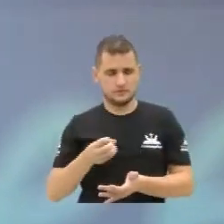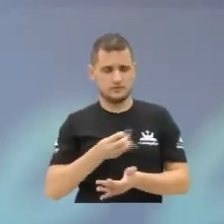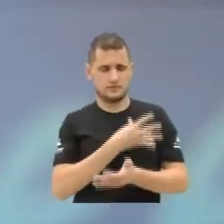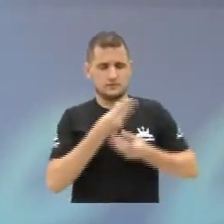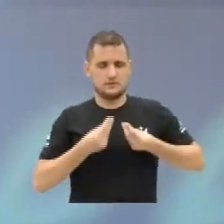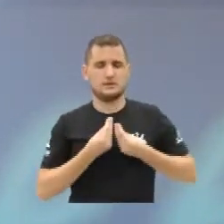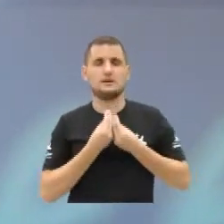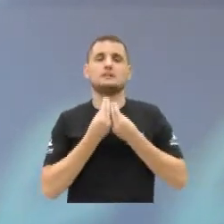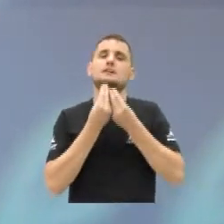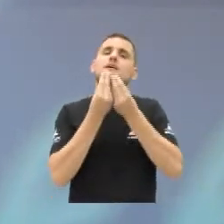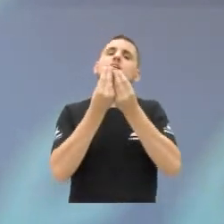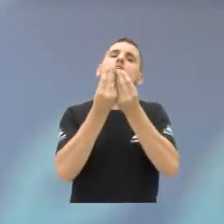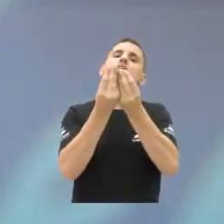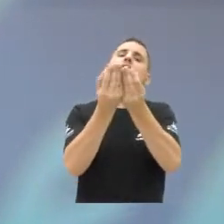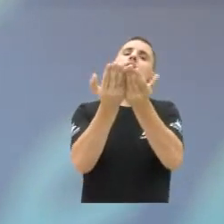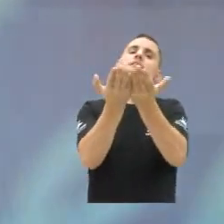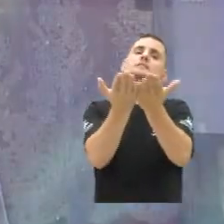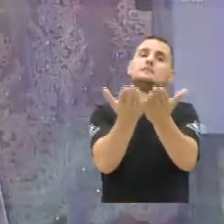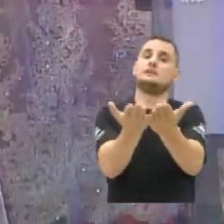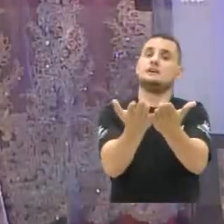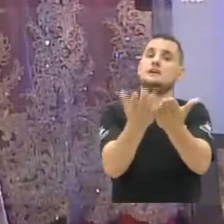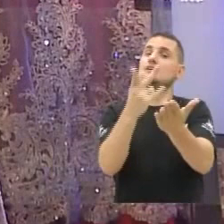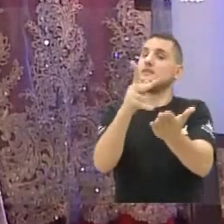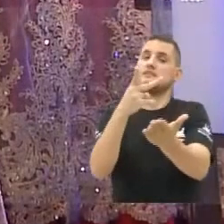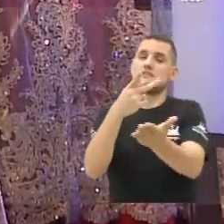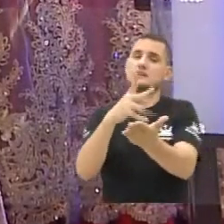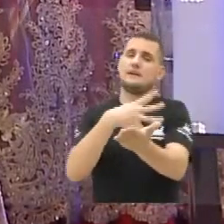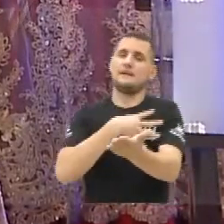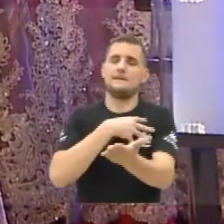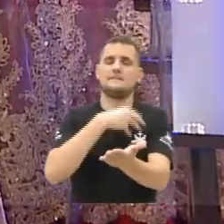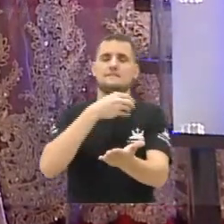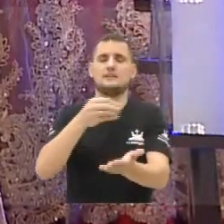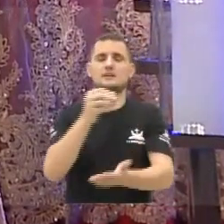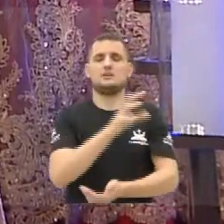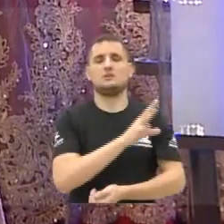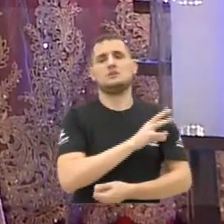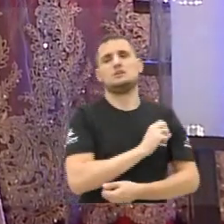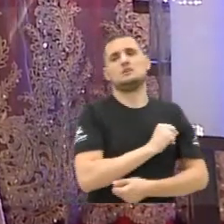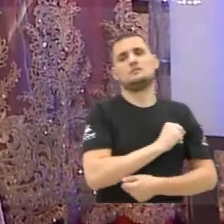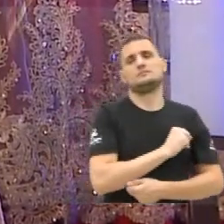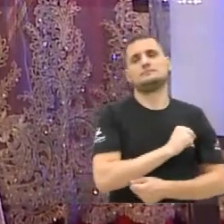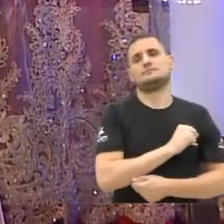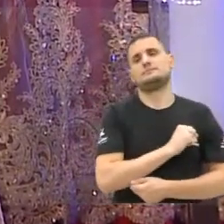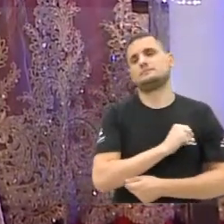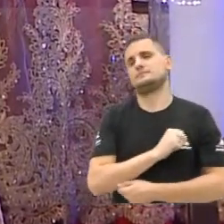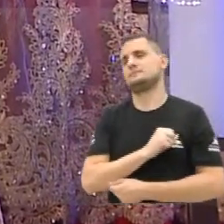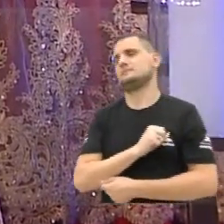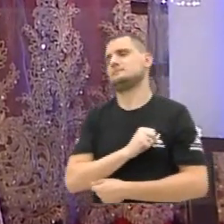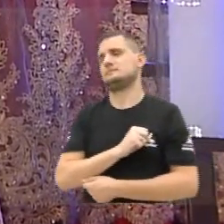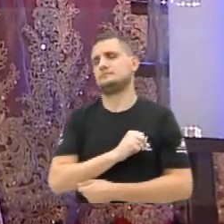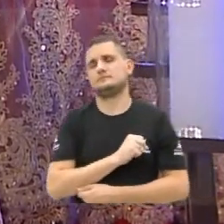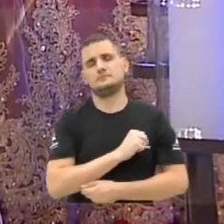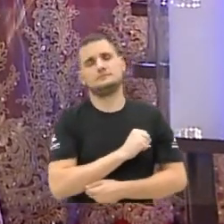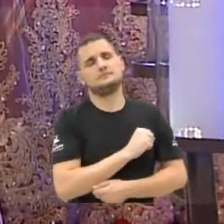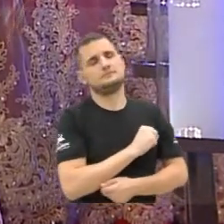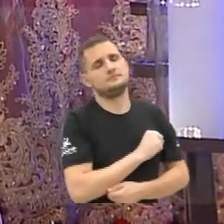darei novas vestes, filho amado.